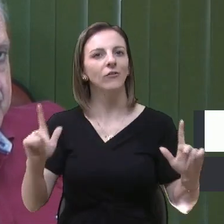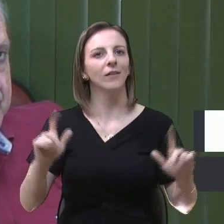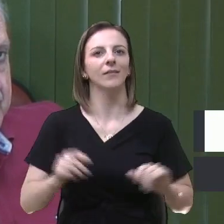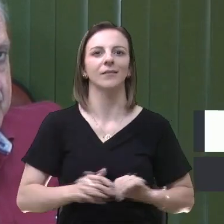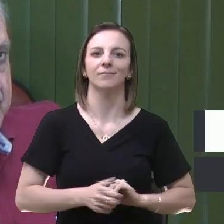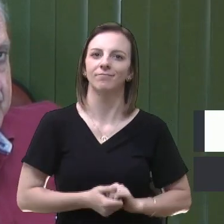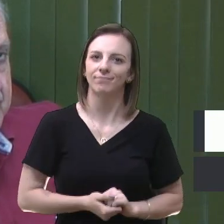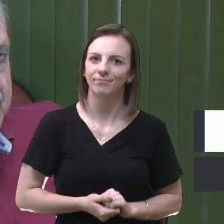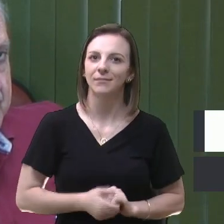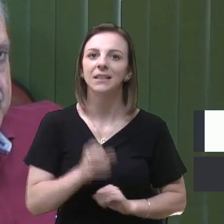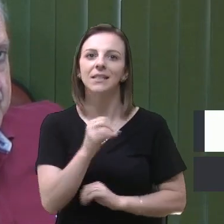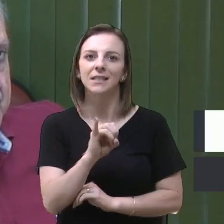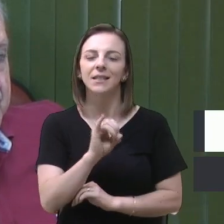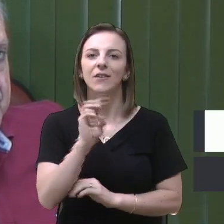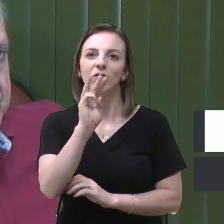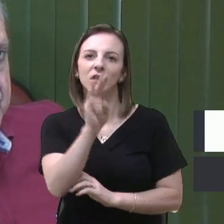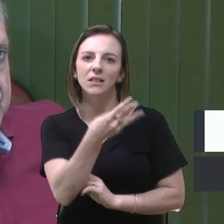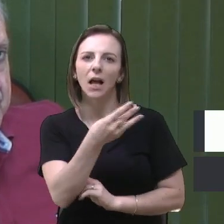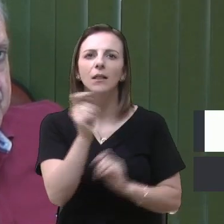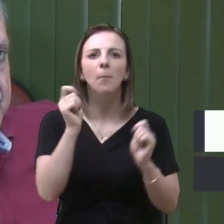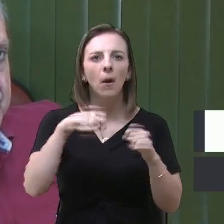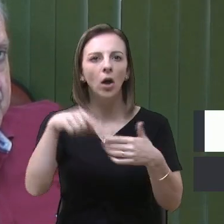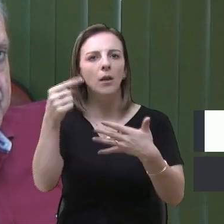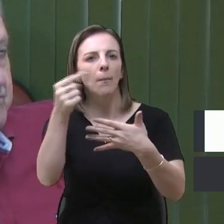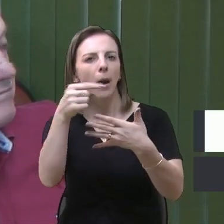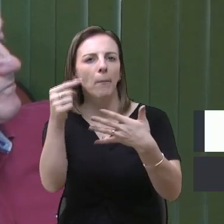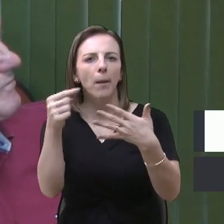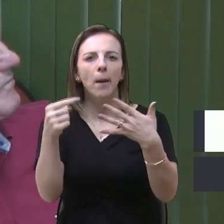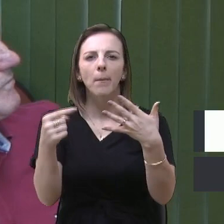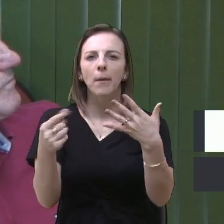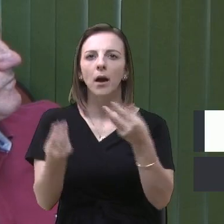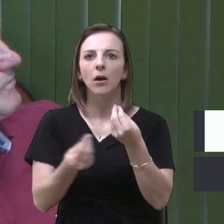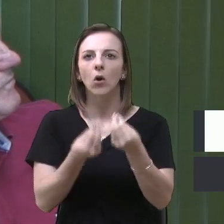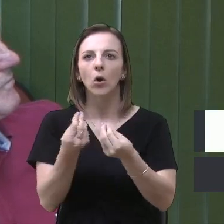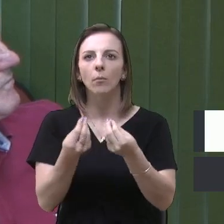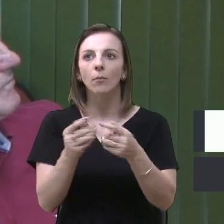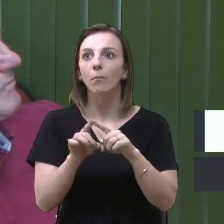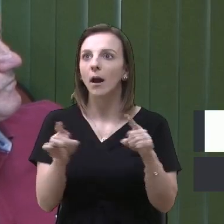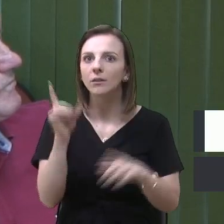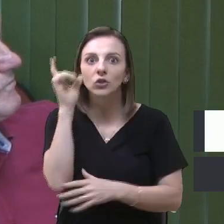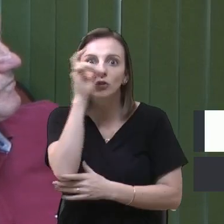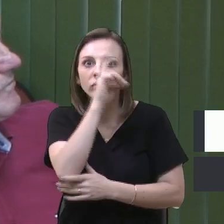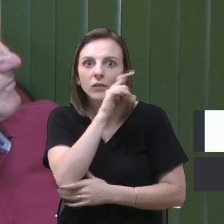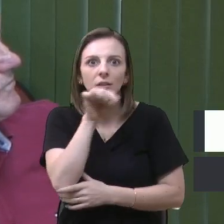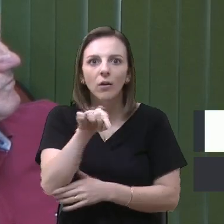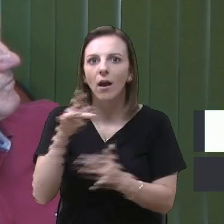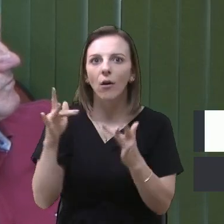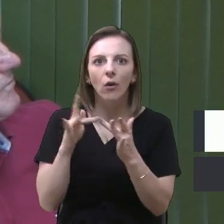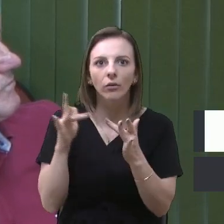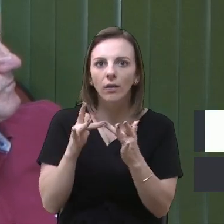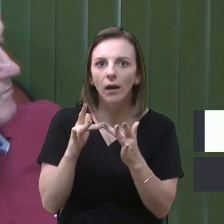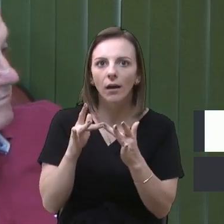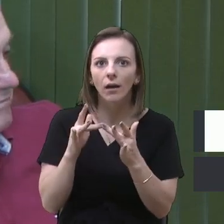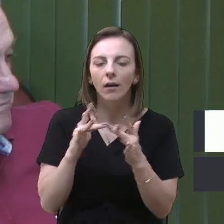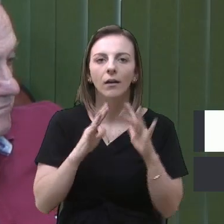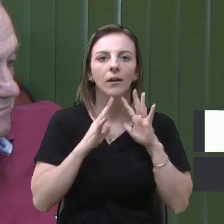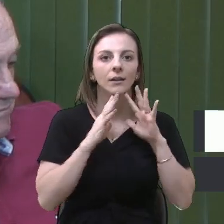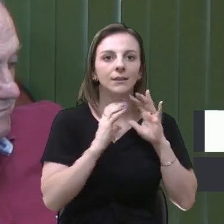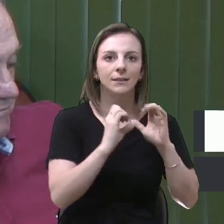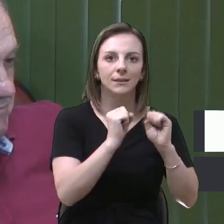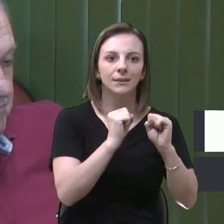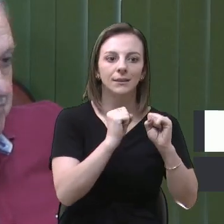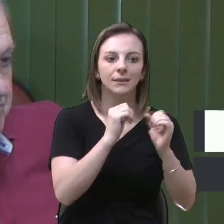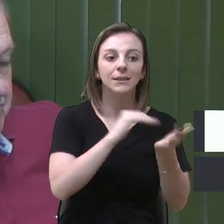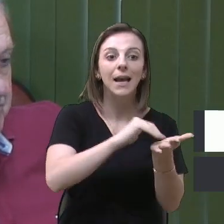dá alguma alternativa. Agora, o difícil é a gente conseguir reunir isso. Reunir isso, secretário,